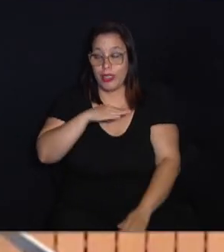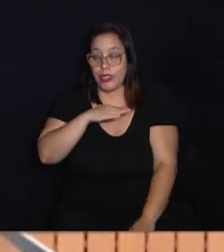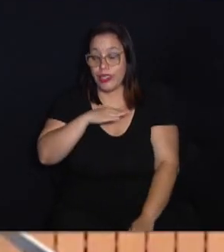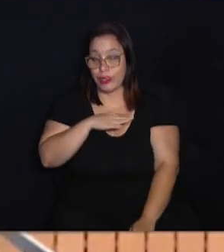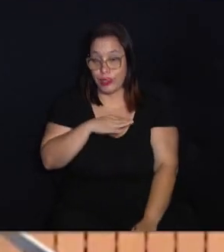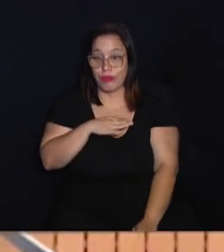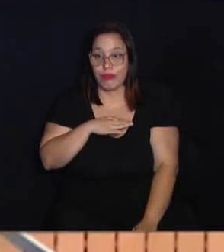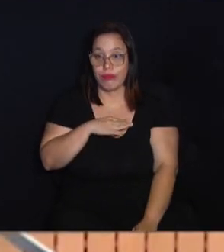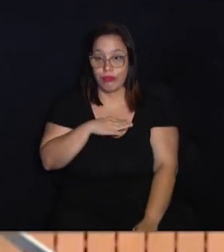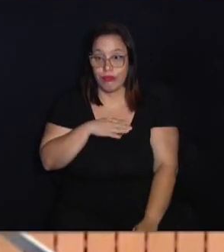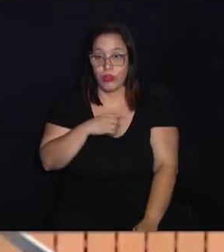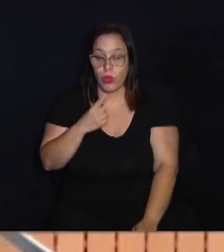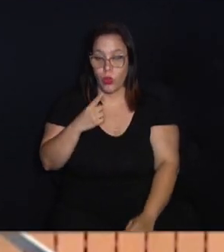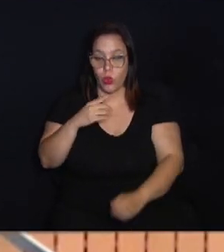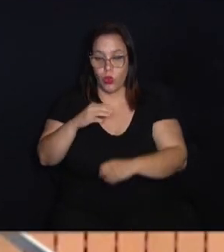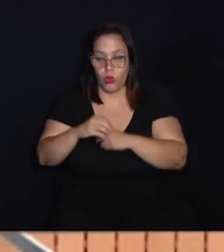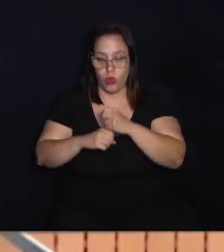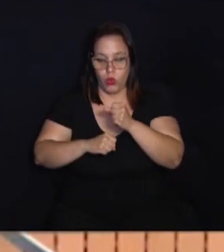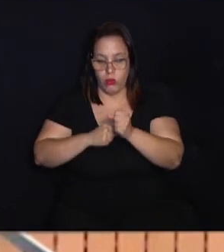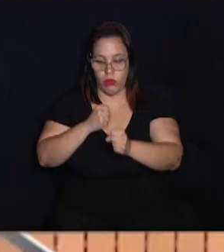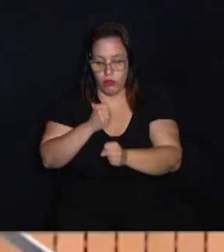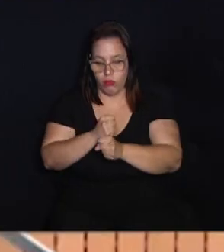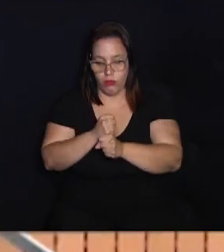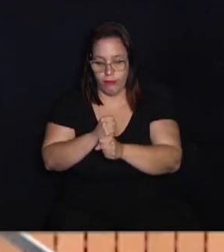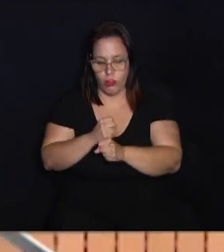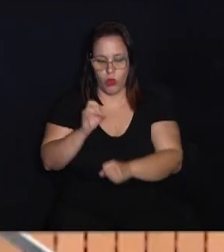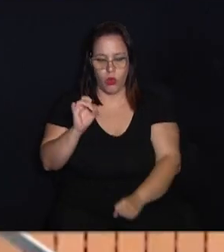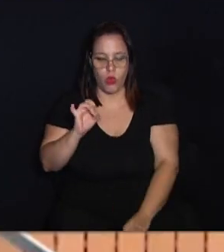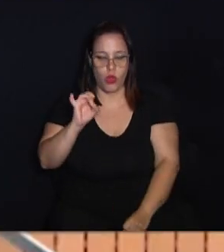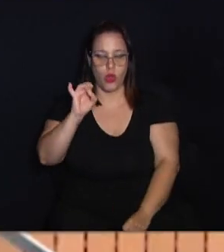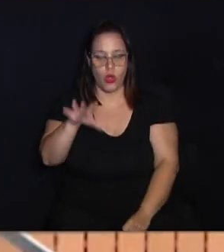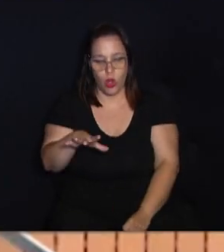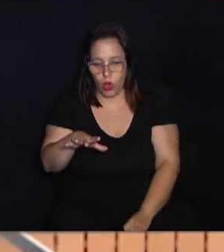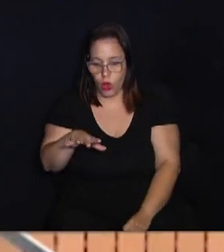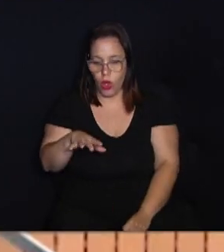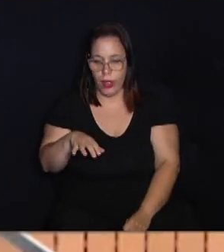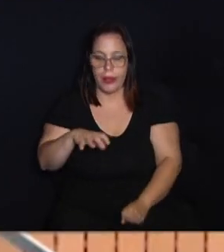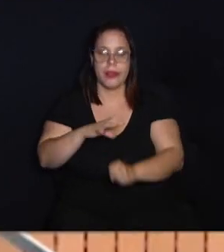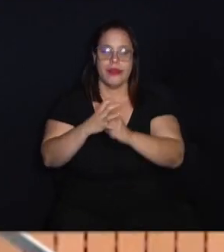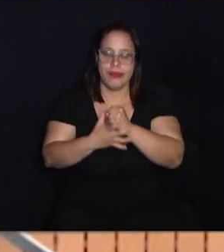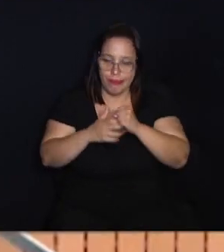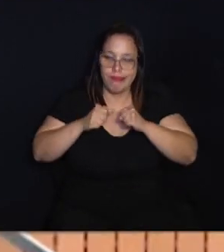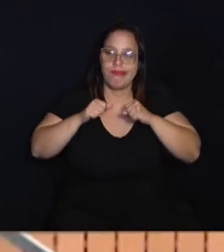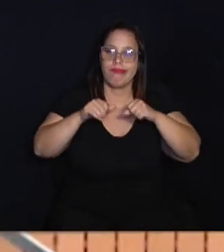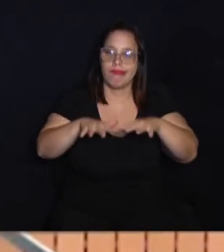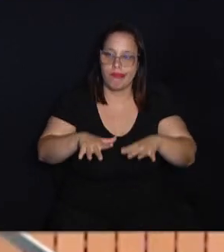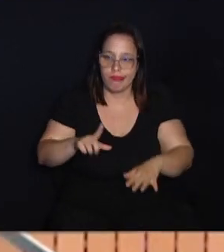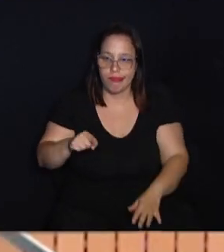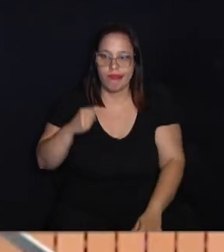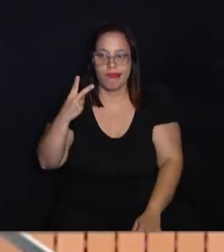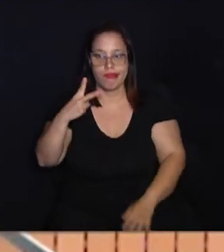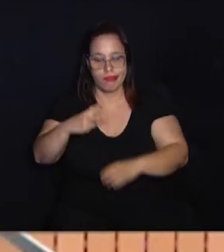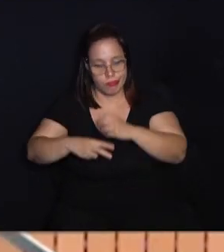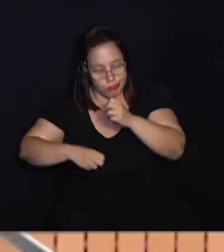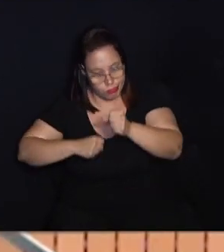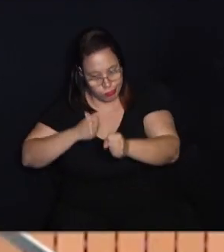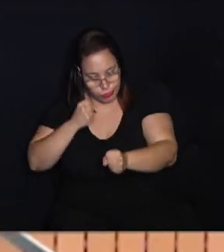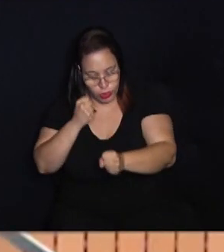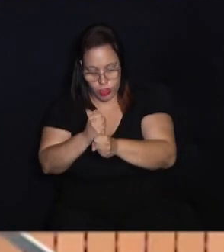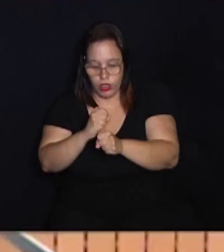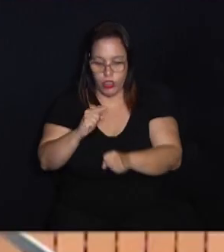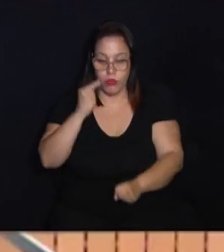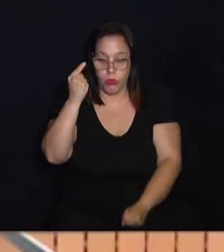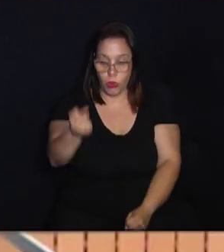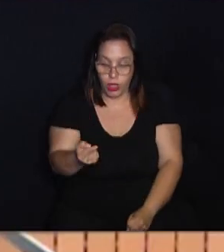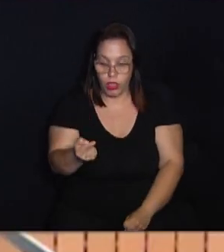Tivemos aí 1 ano e meio, quase 2 anos, dedicados somente à pandemia. E depois, em 2 anos e meio,